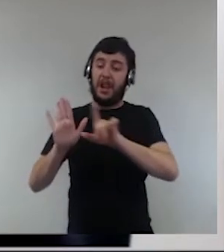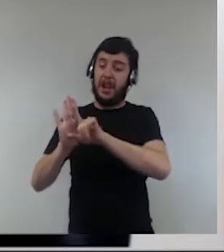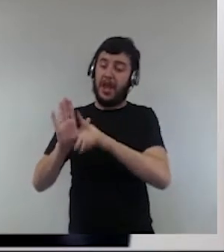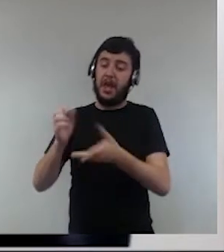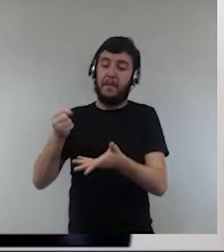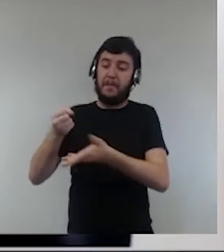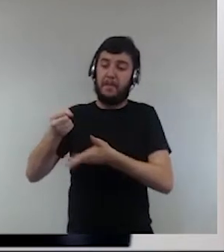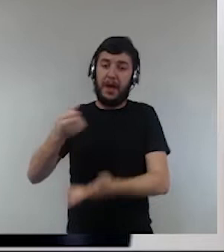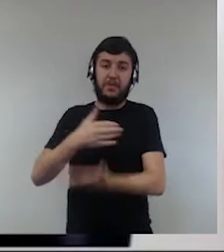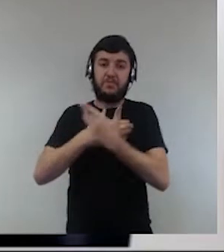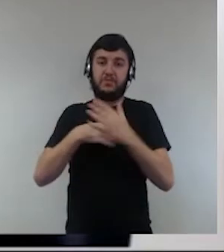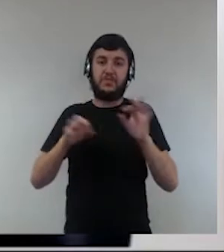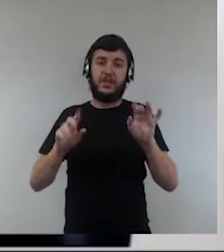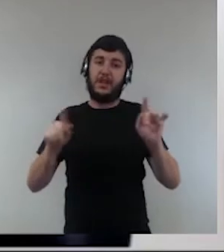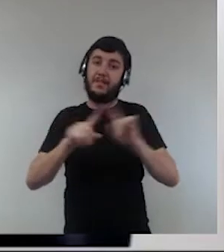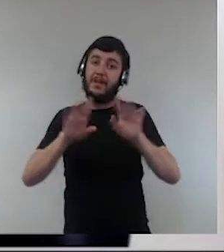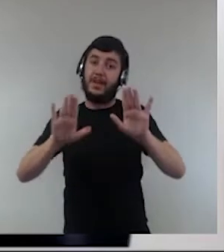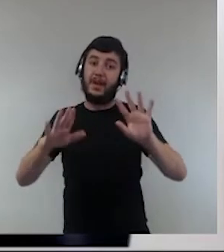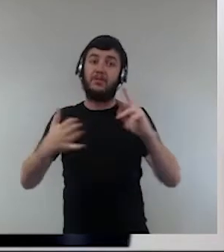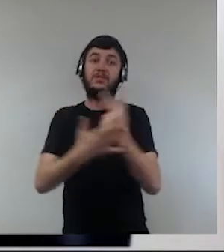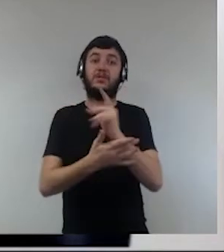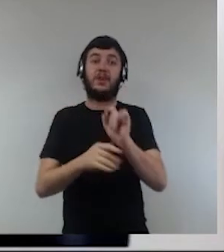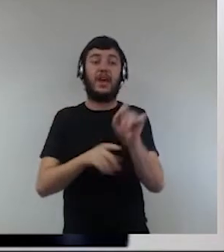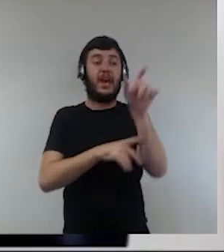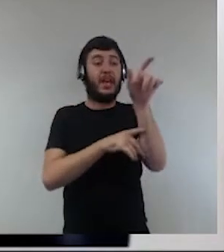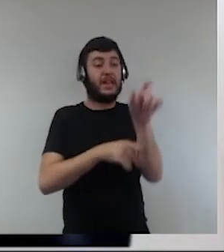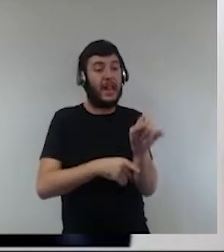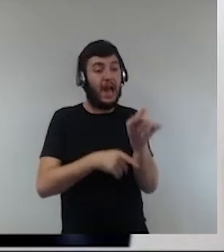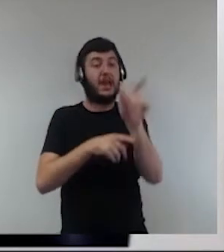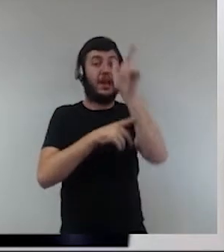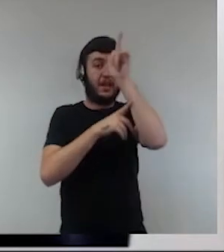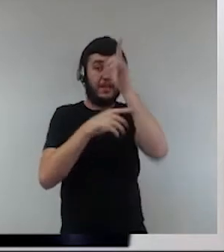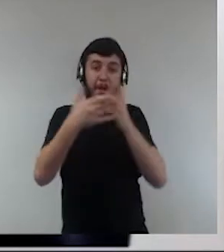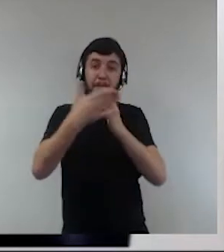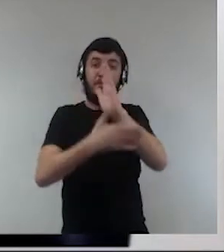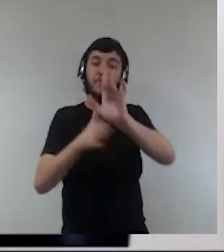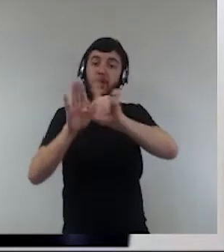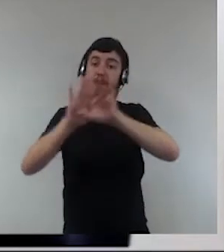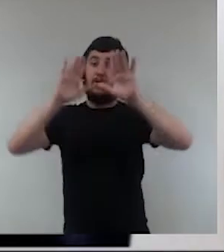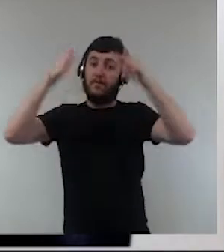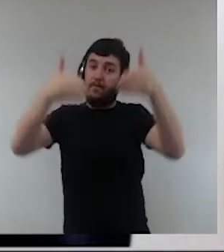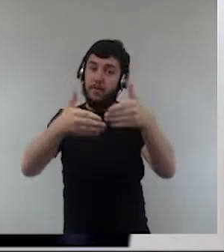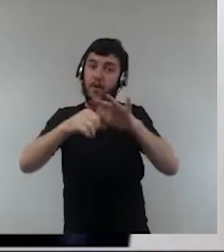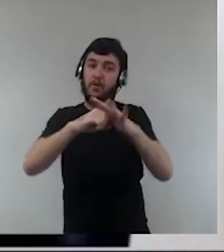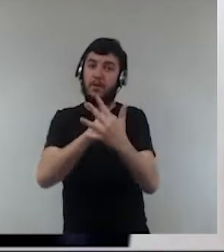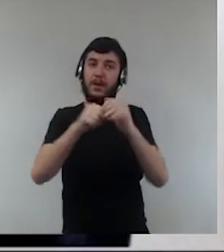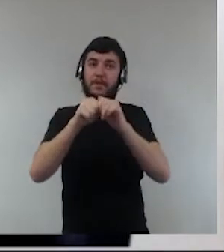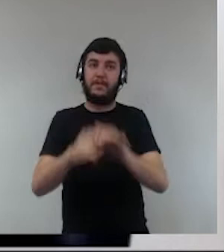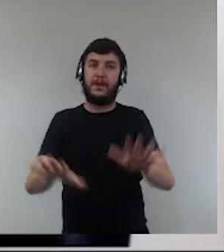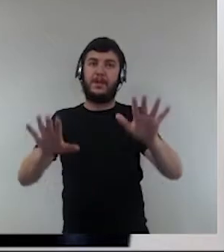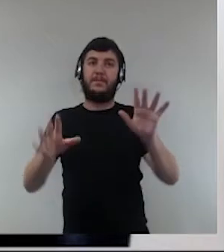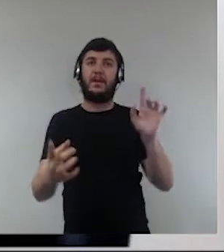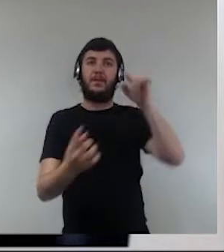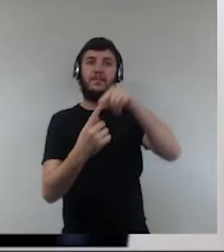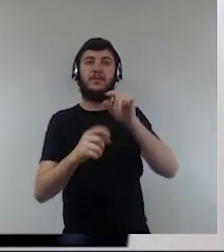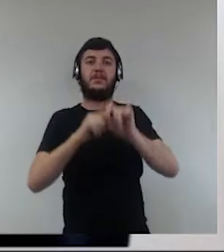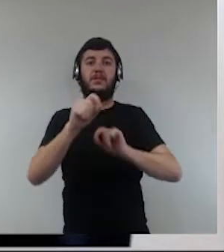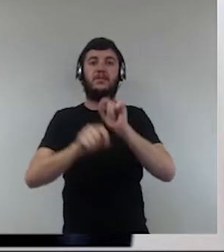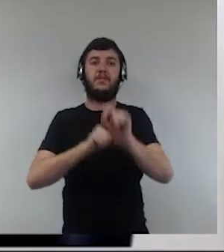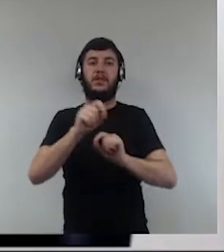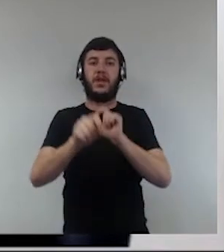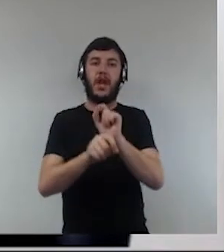que nós podemos chamar de leis pandêmicas, ou seja, leis que são pensadas para resolver os conflitos